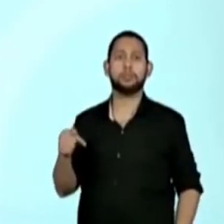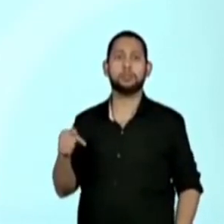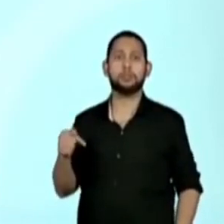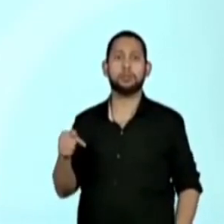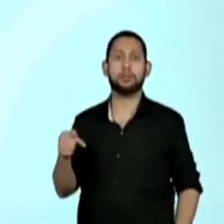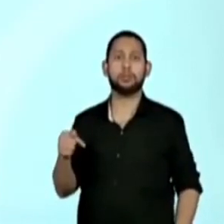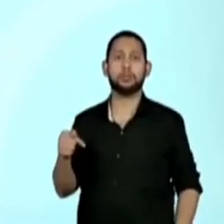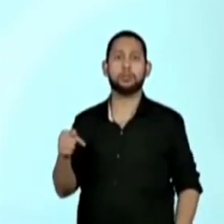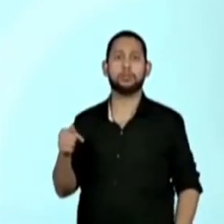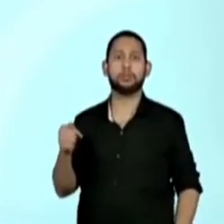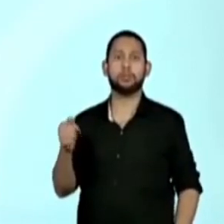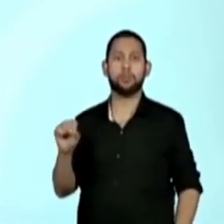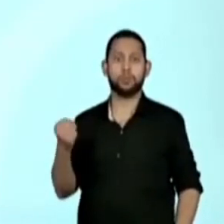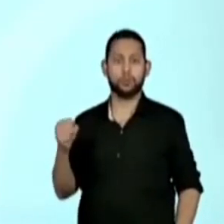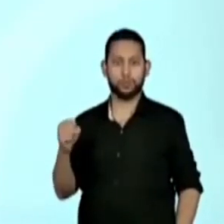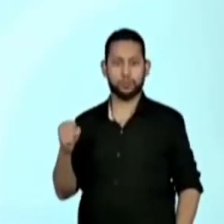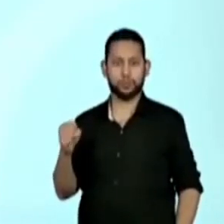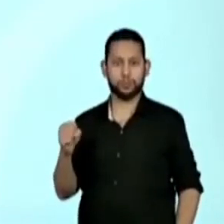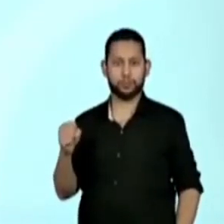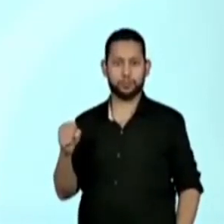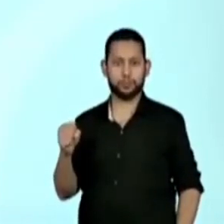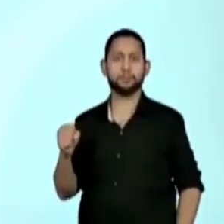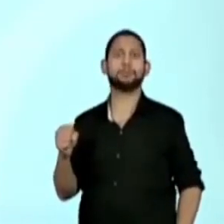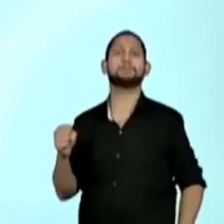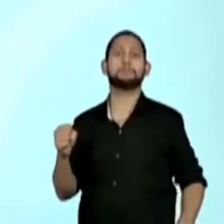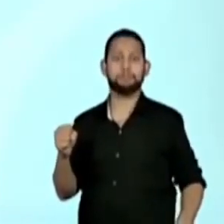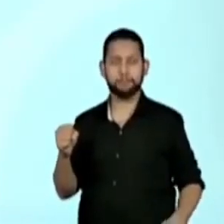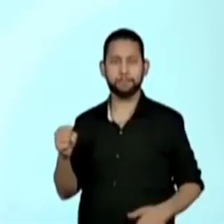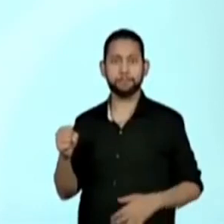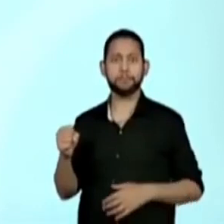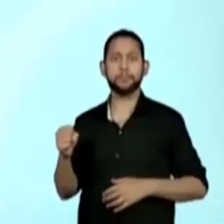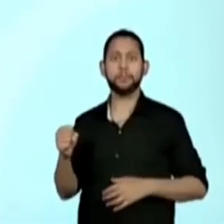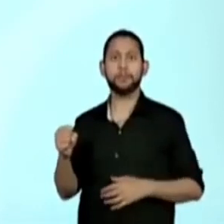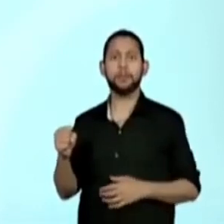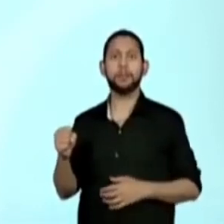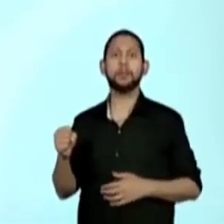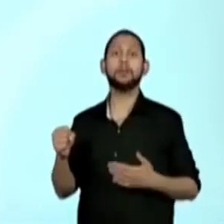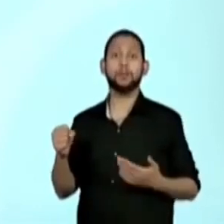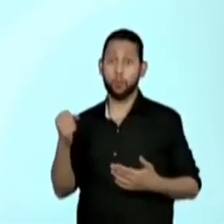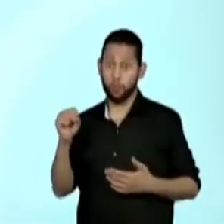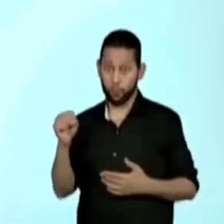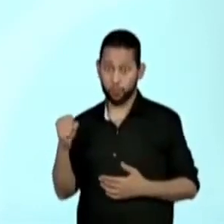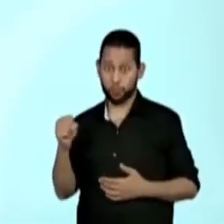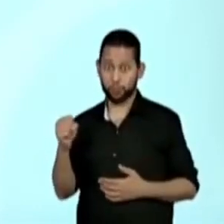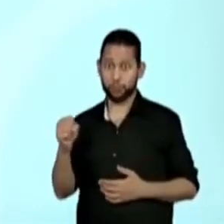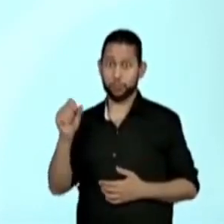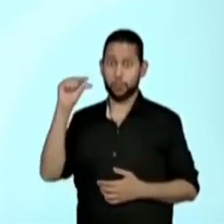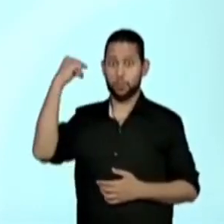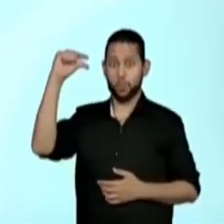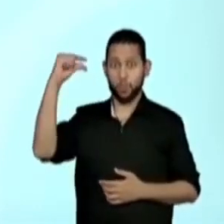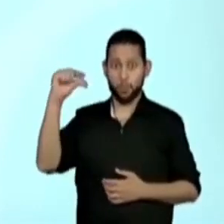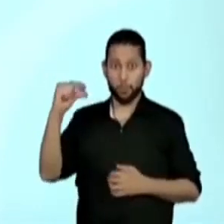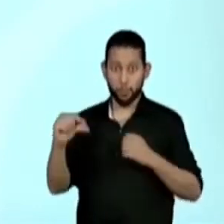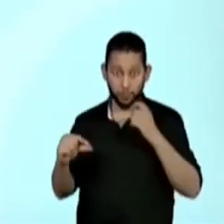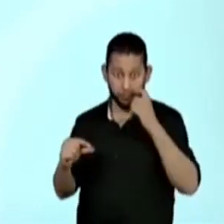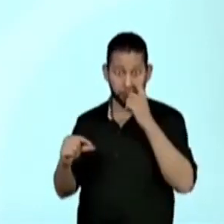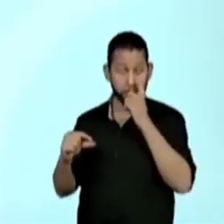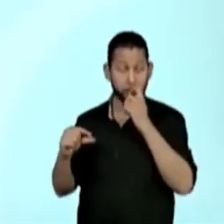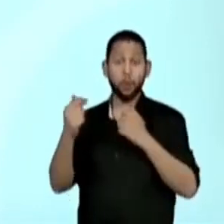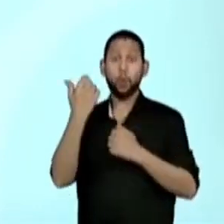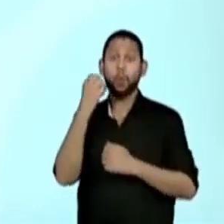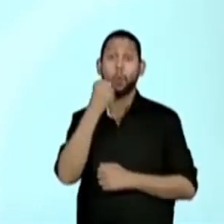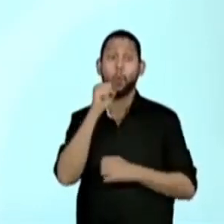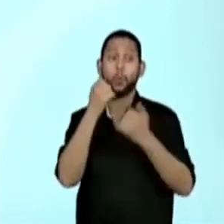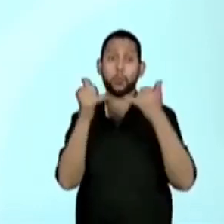6 7 8 contei oito aqui ó oito na